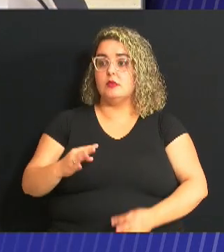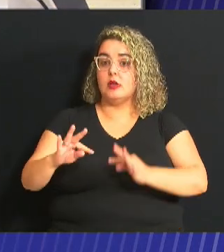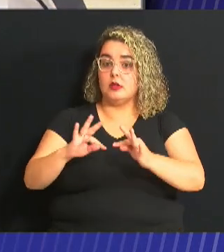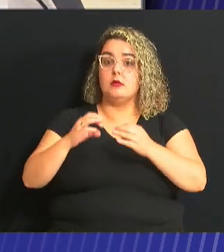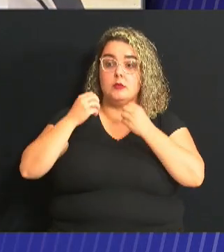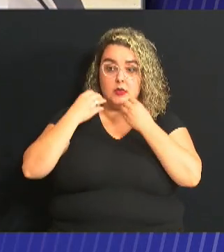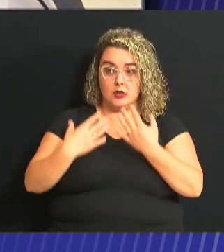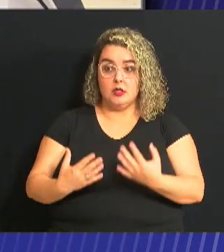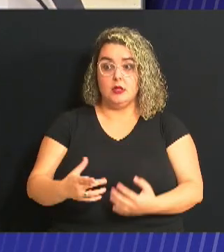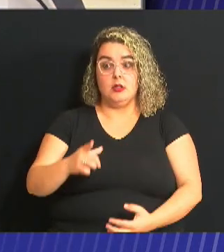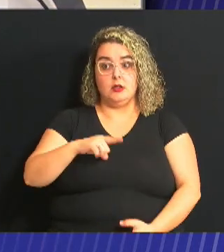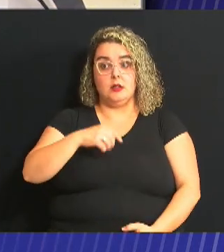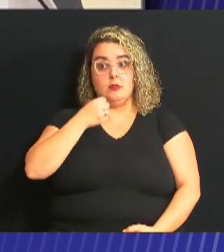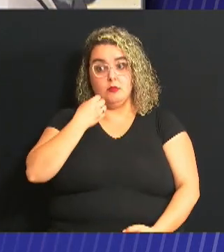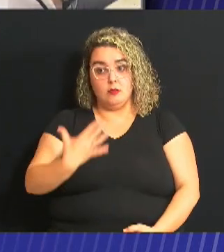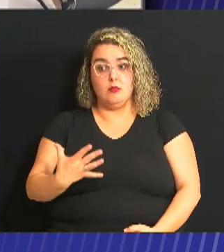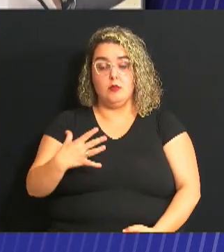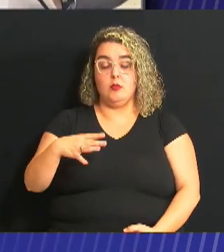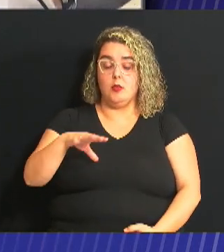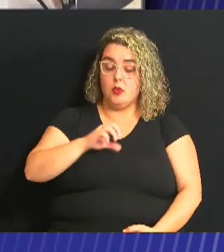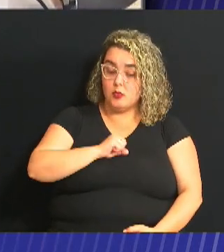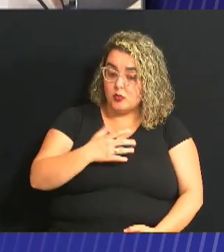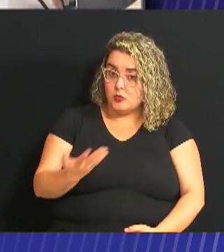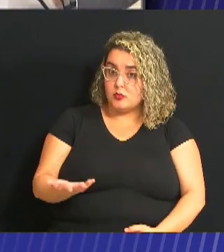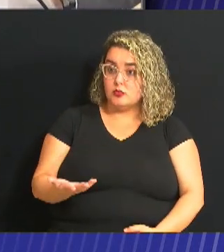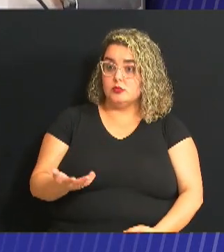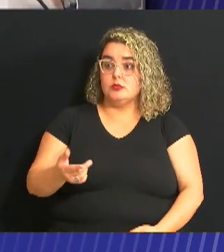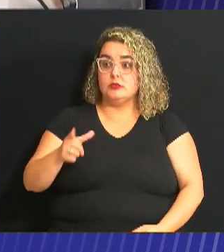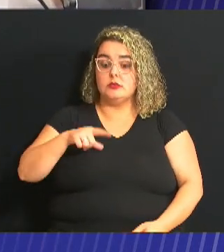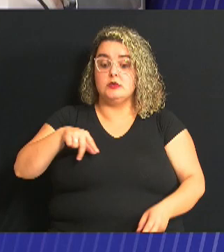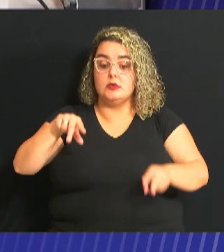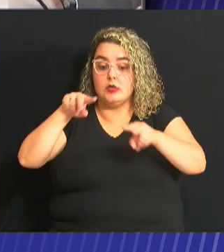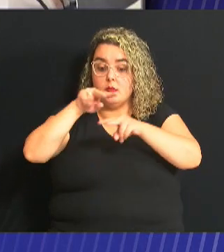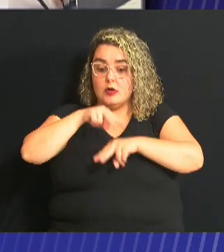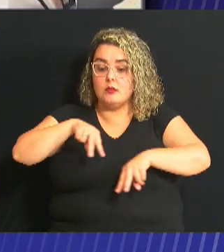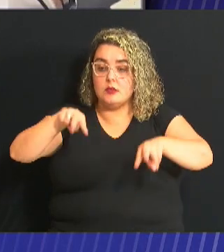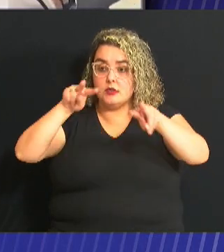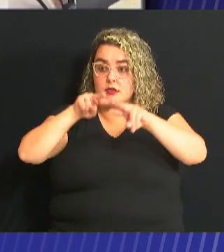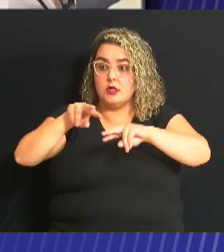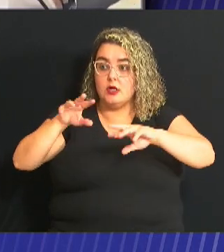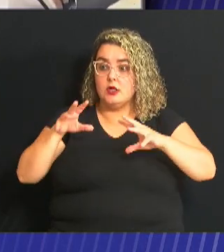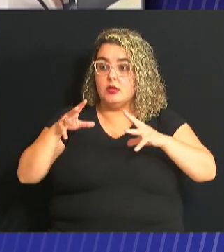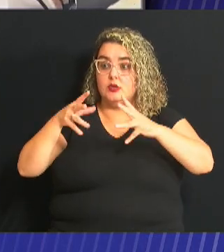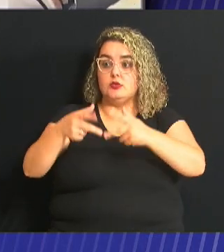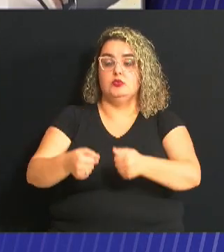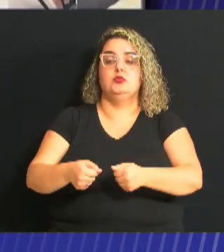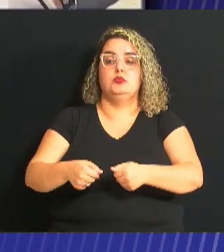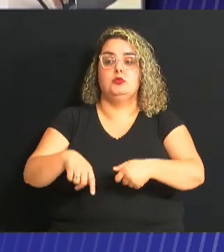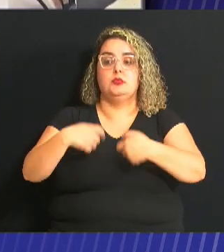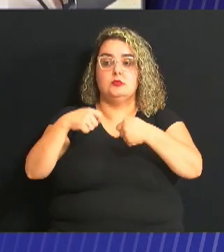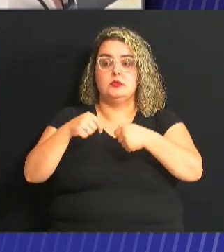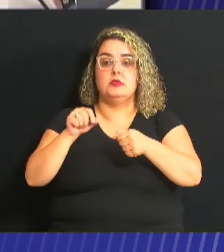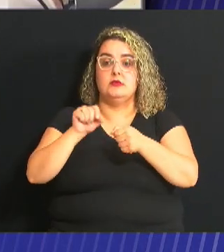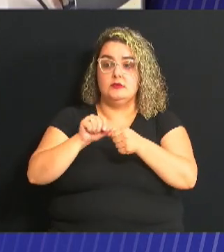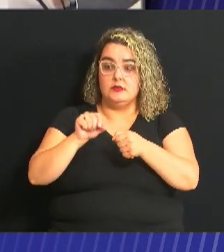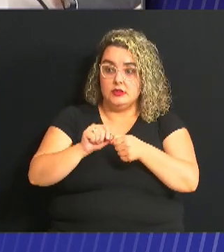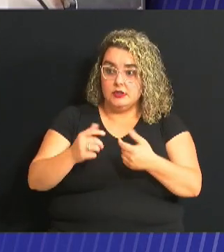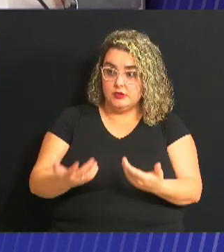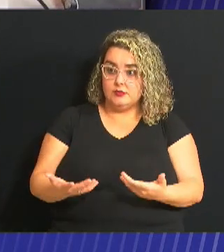ele tem uma visão, né, daquilo que tem que ser realizado